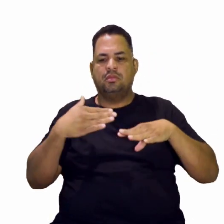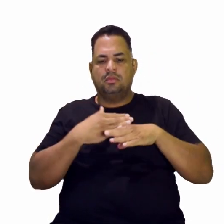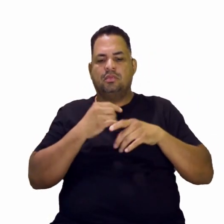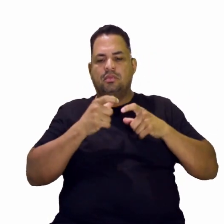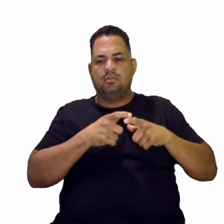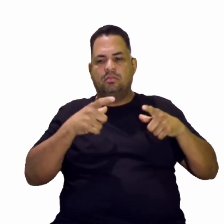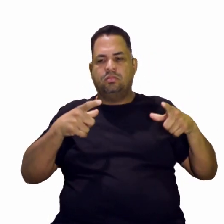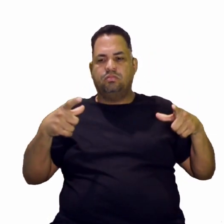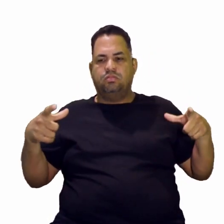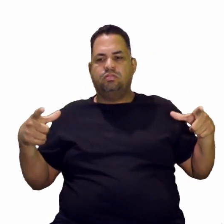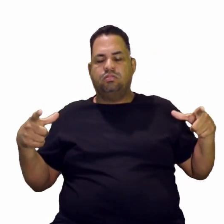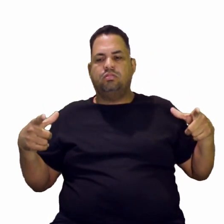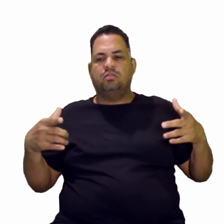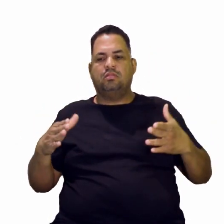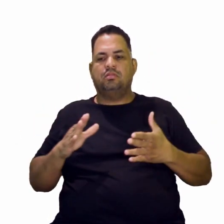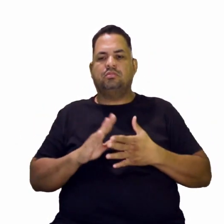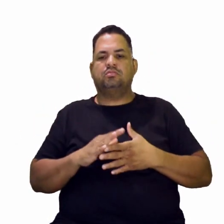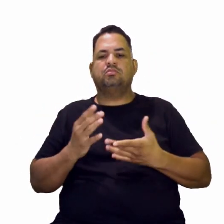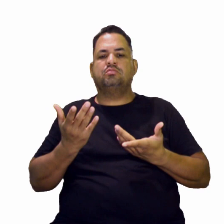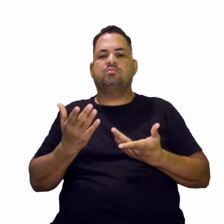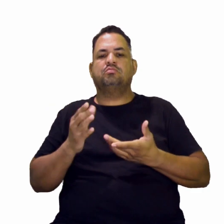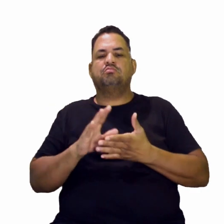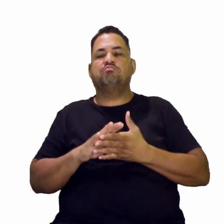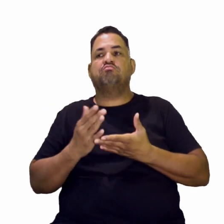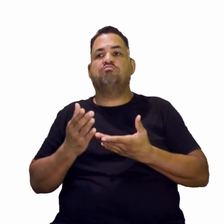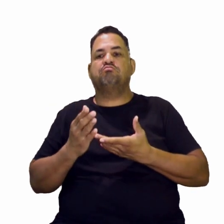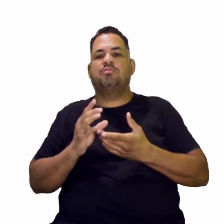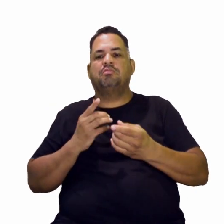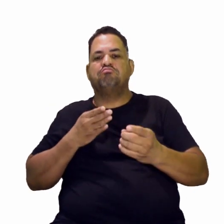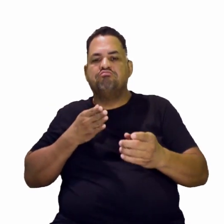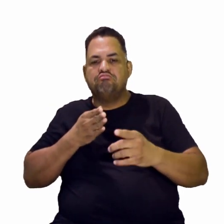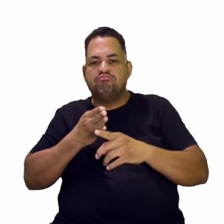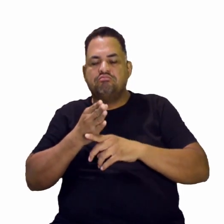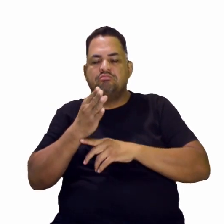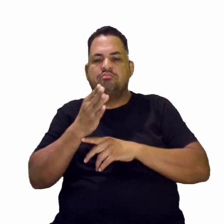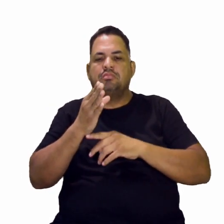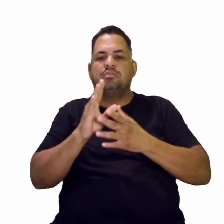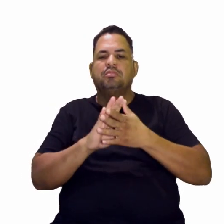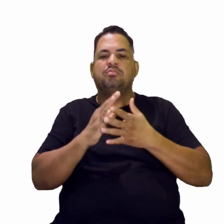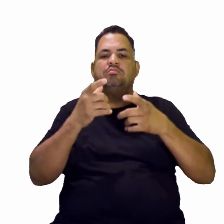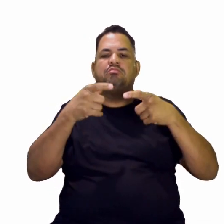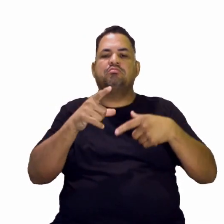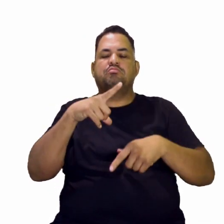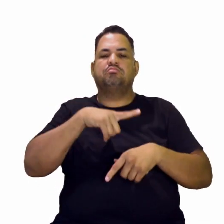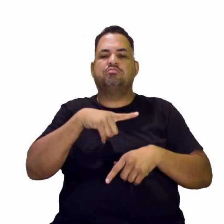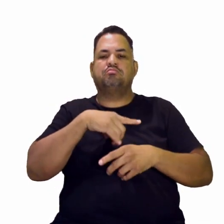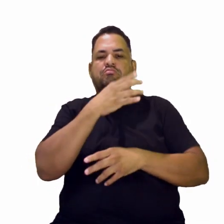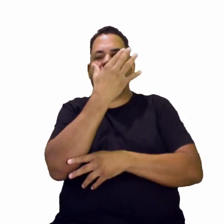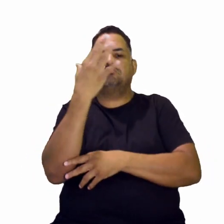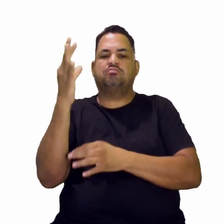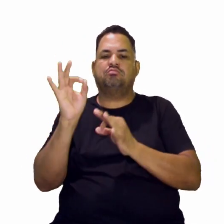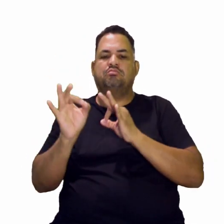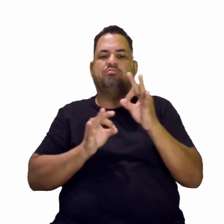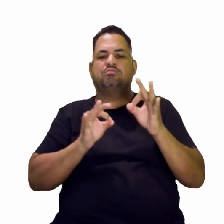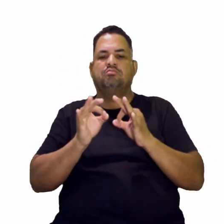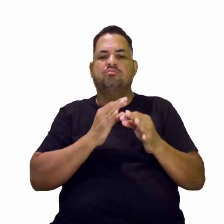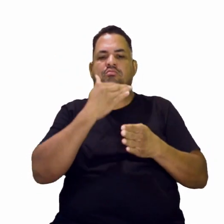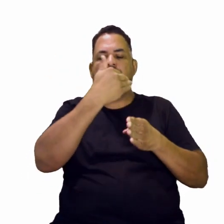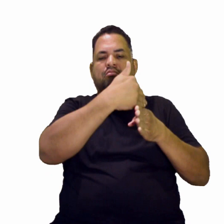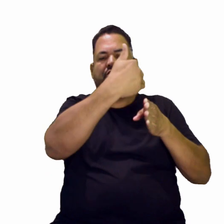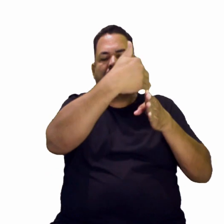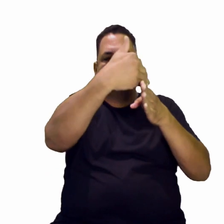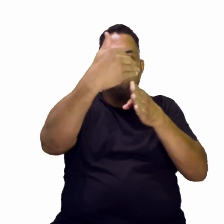expandindo para locais onde tem floresta. Onde antes era floresta, eles vão passar a construir algum tipo